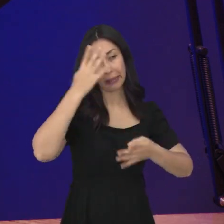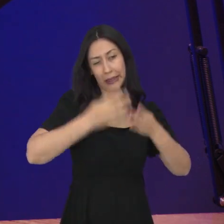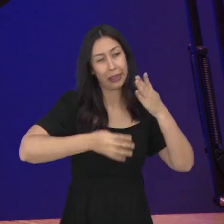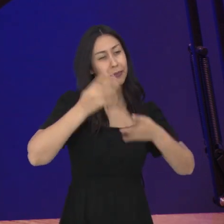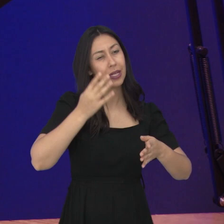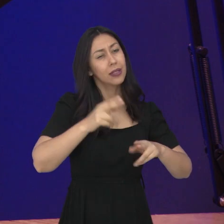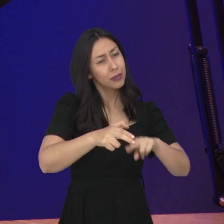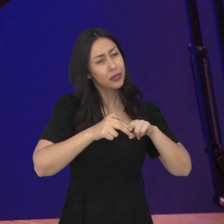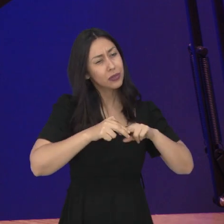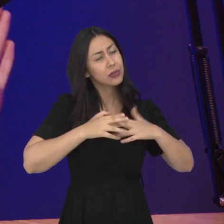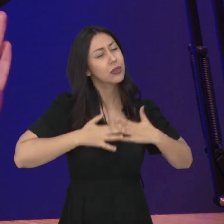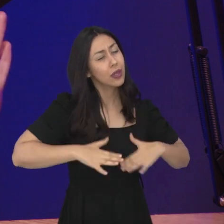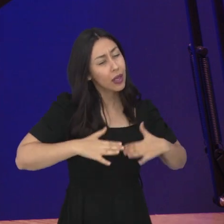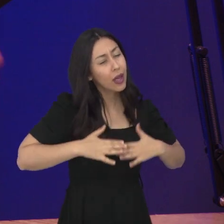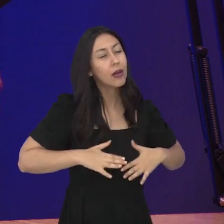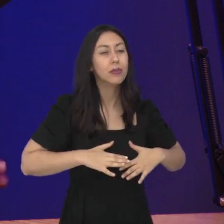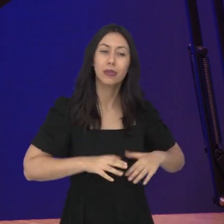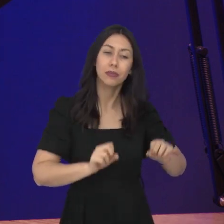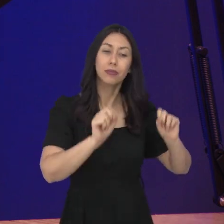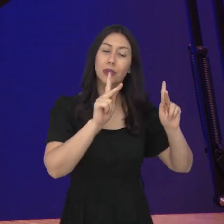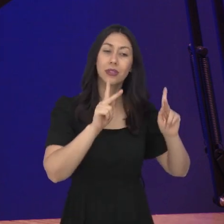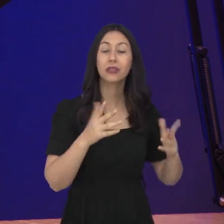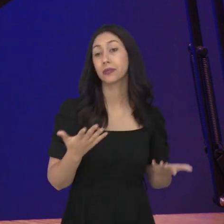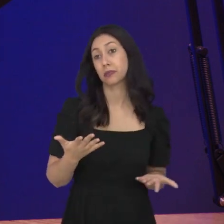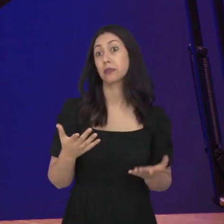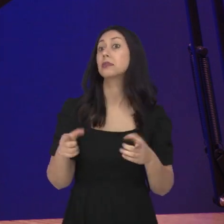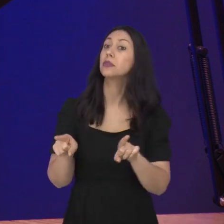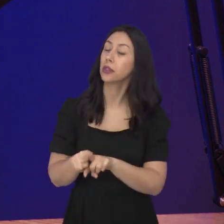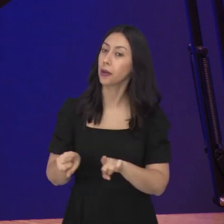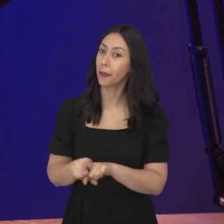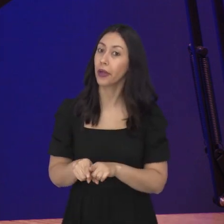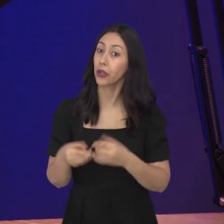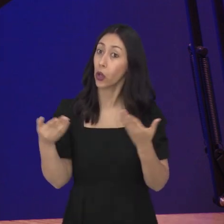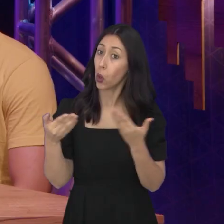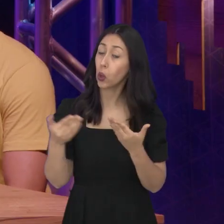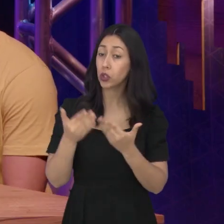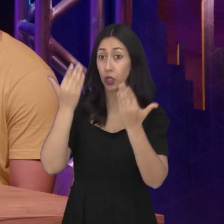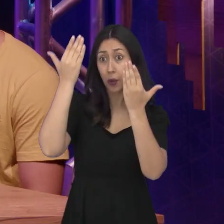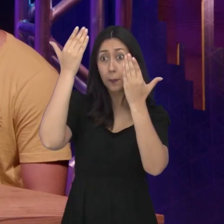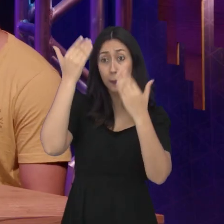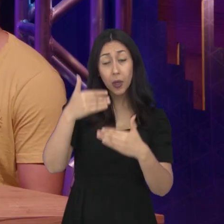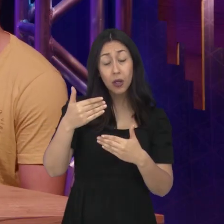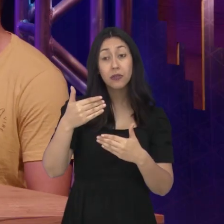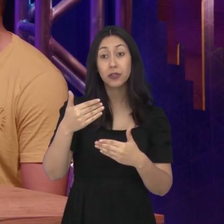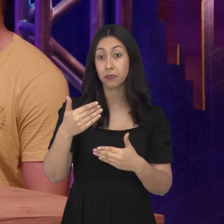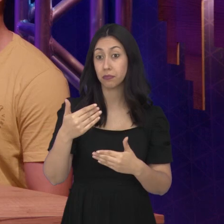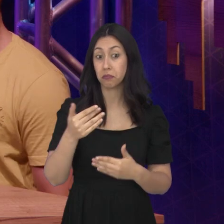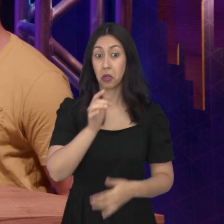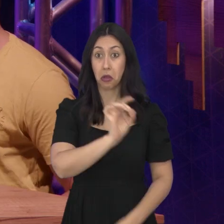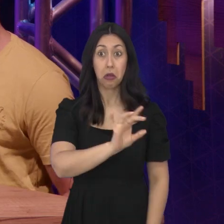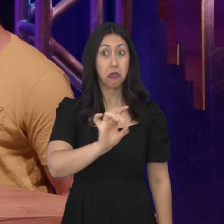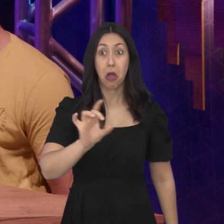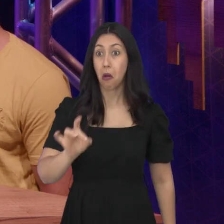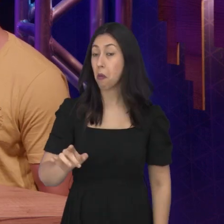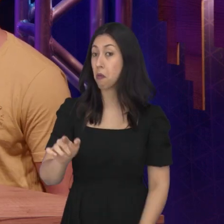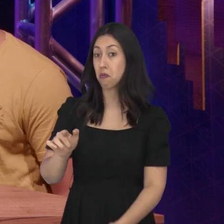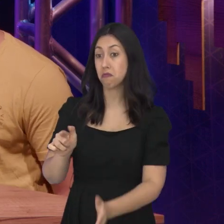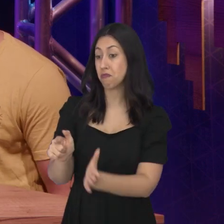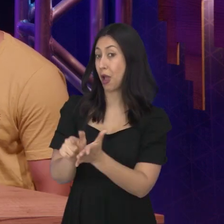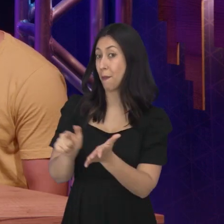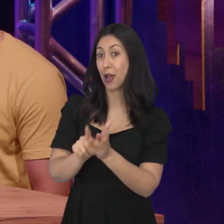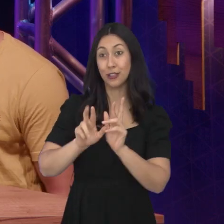Então, assim, vai na calma, vai no seu tempo e é isso. Ainda mais que hoje em dia as provas, né? Cada um recebe